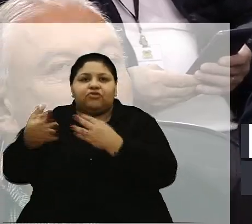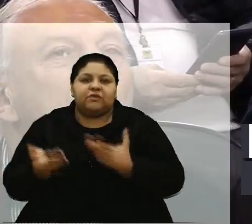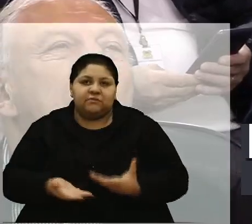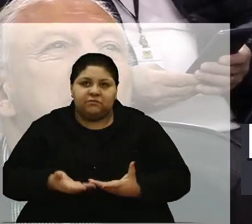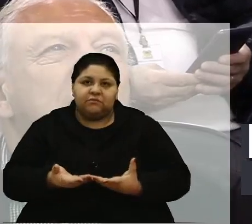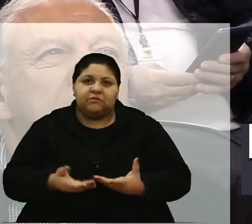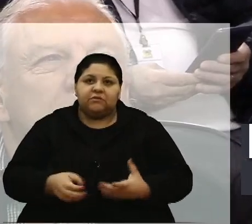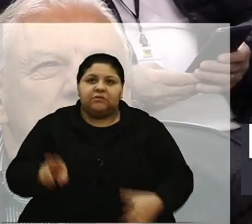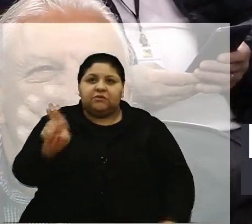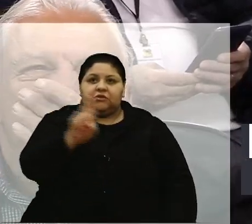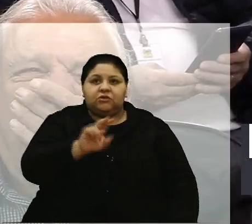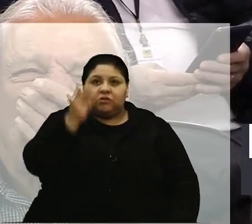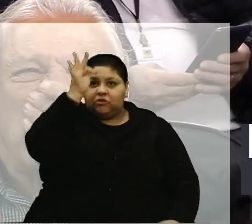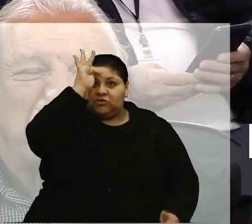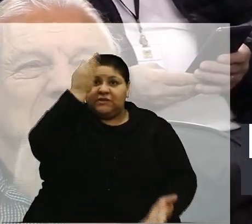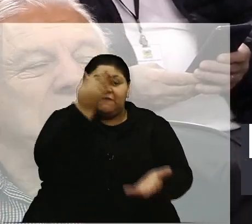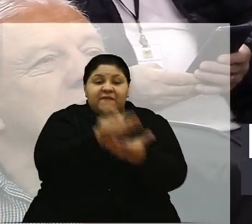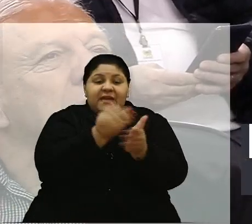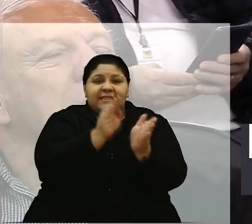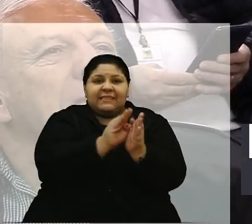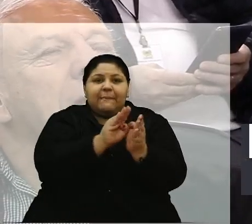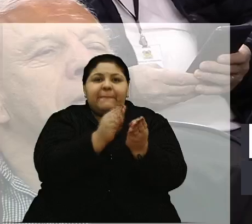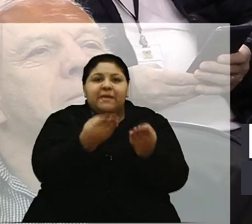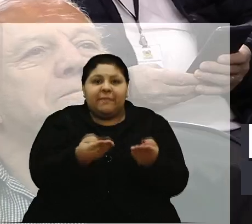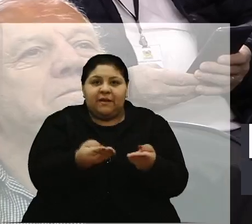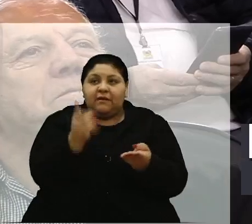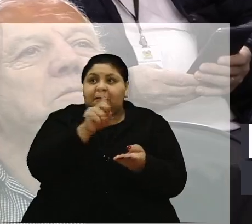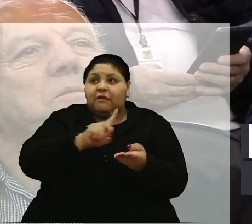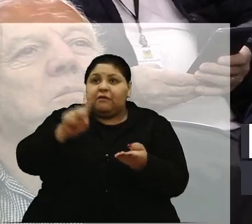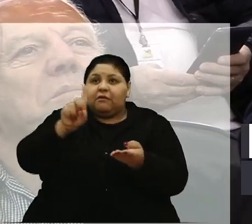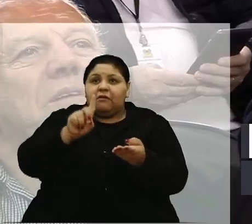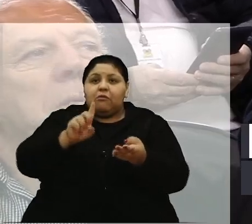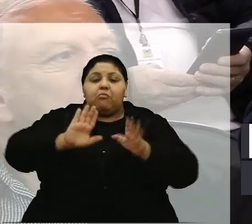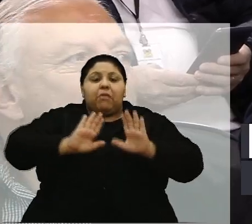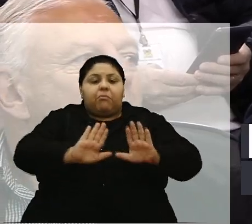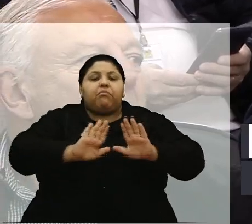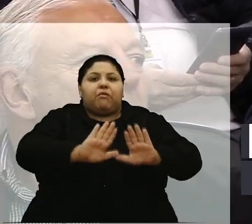que usam da fé, da Bíblia, para empurrar as pessoas cada